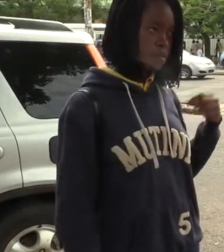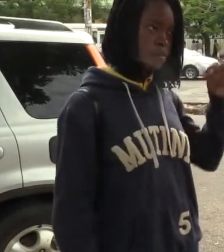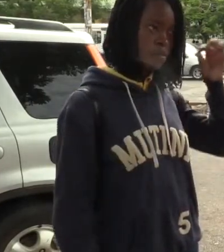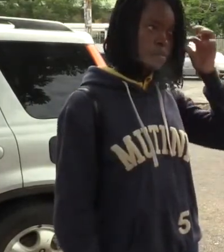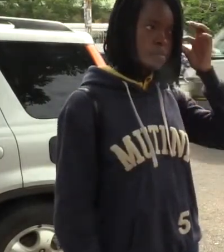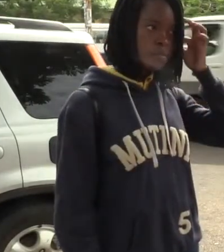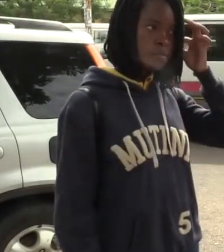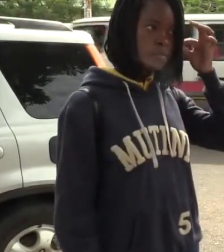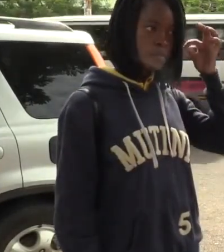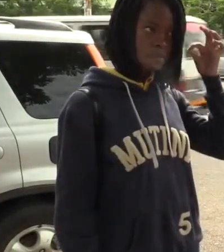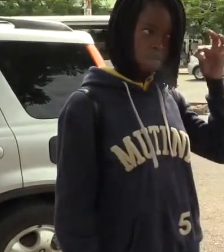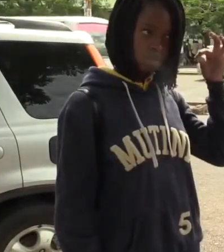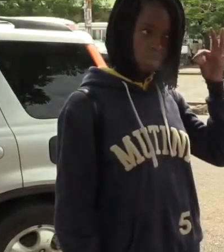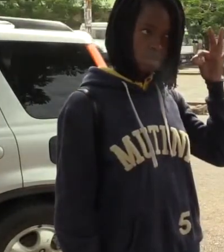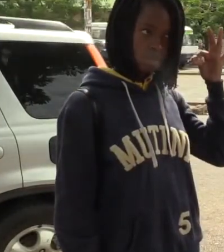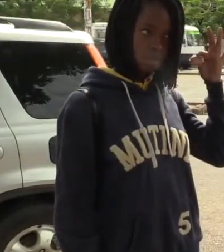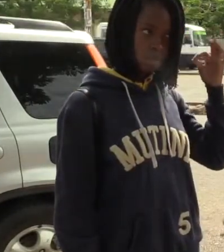Aldição